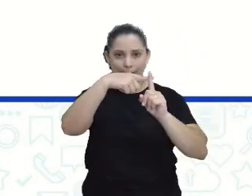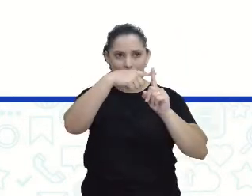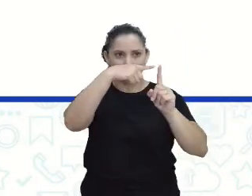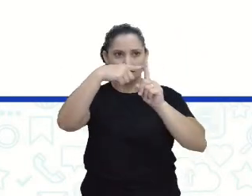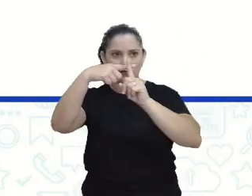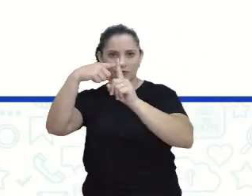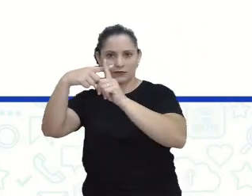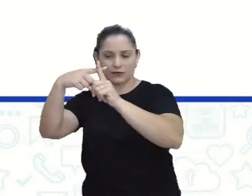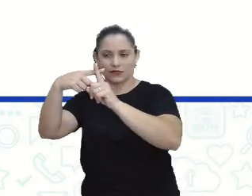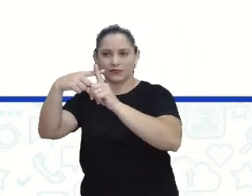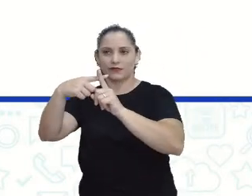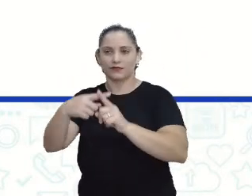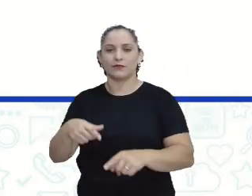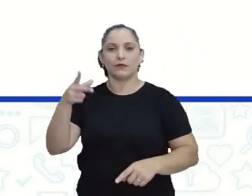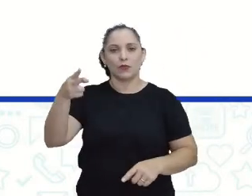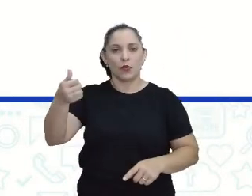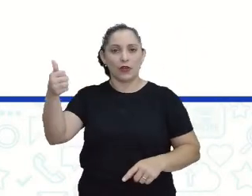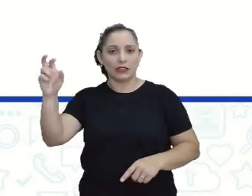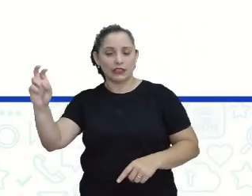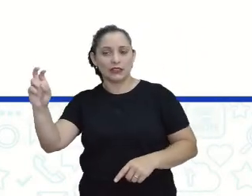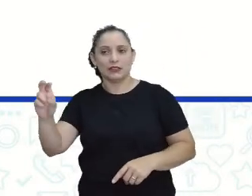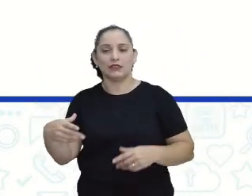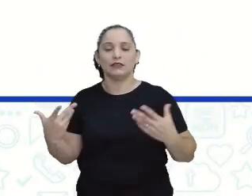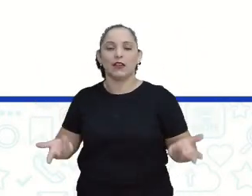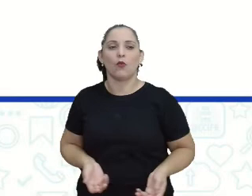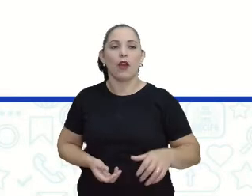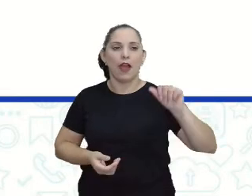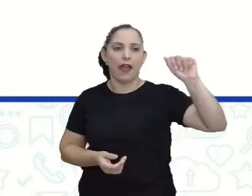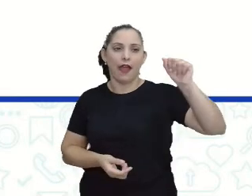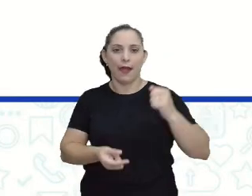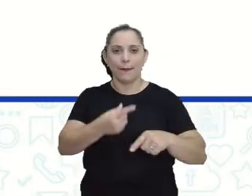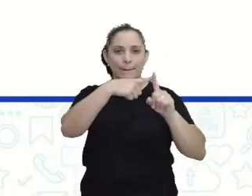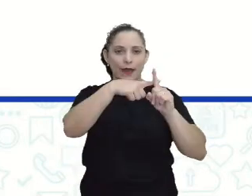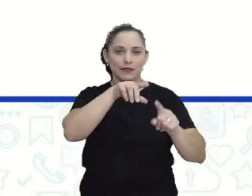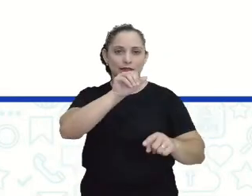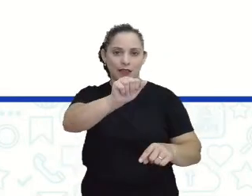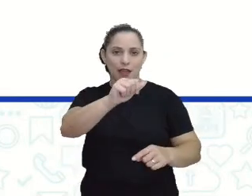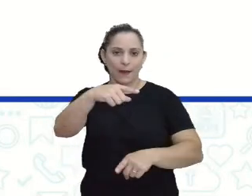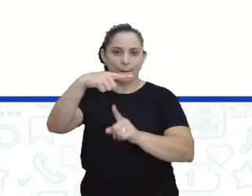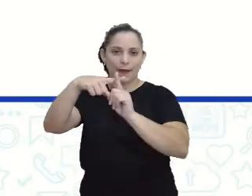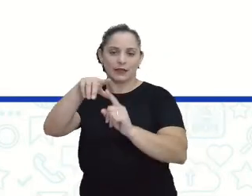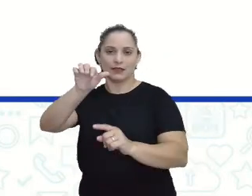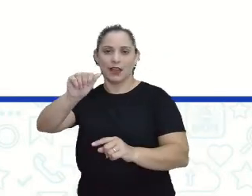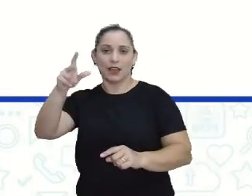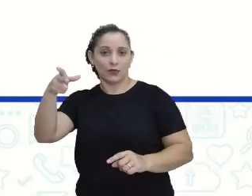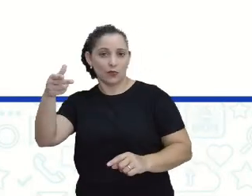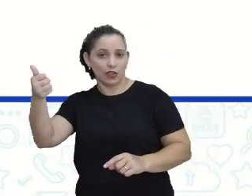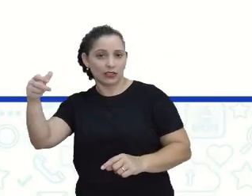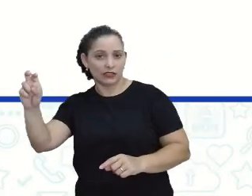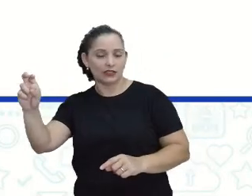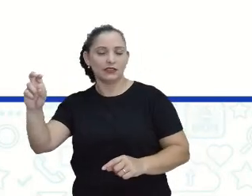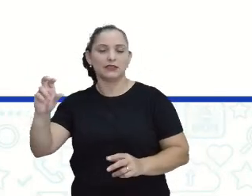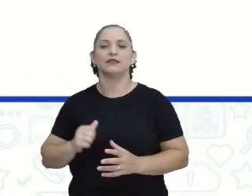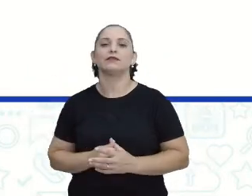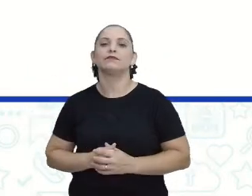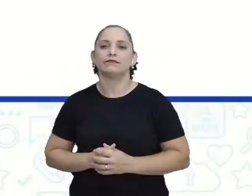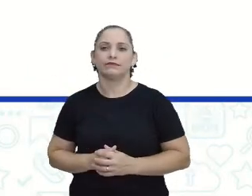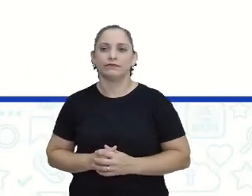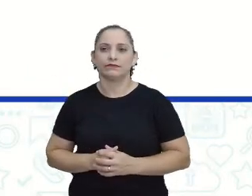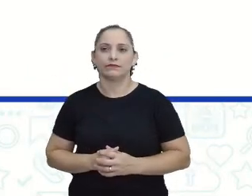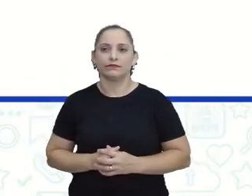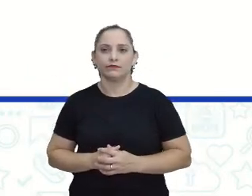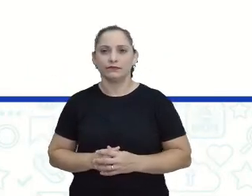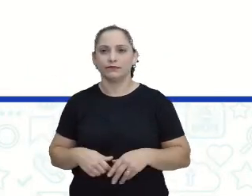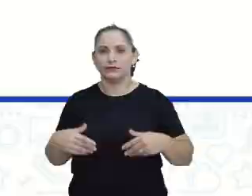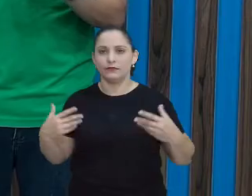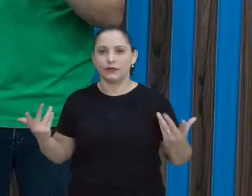15. Ao lado eu escrevi A mais A mais A igual a 15, tá certo? Ou seja, tanto aquela figura do trevo